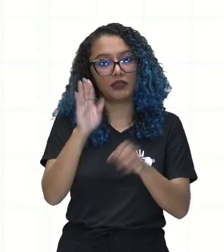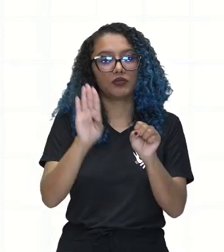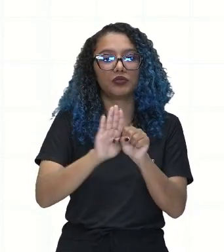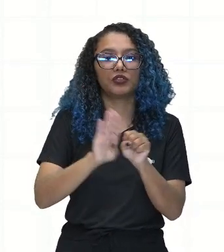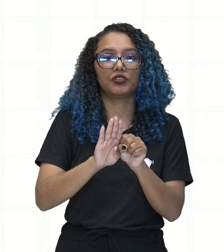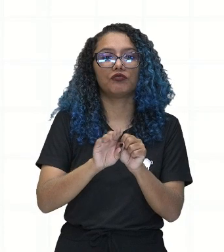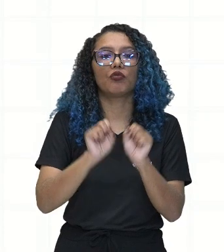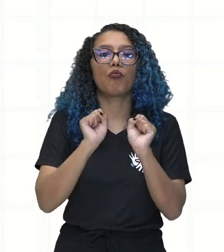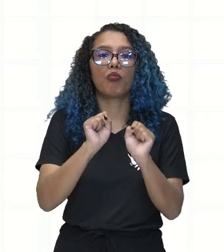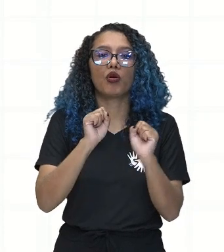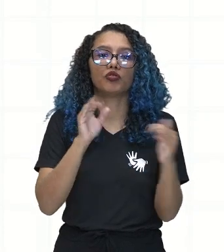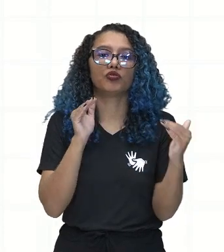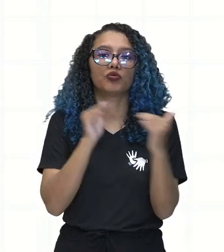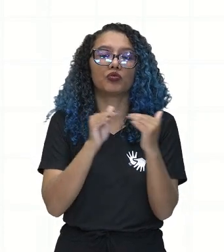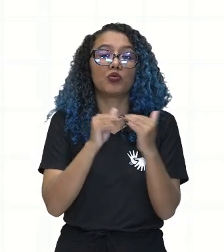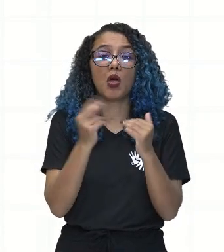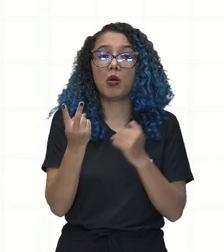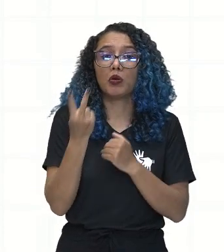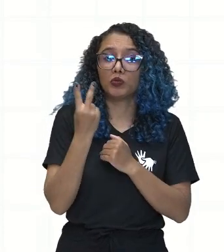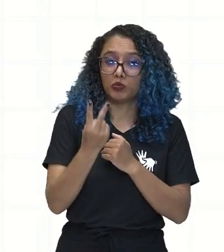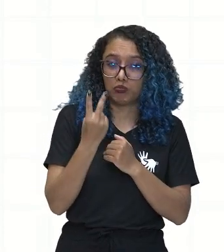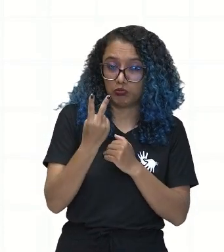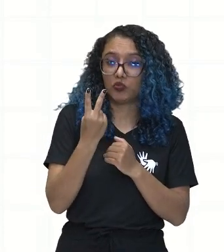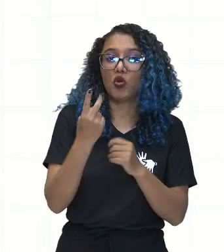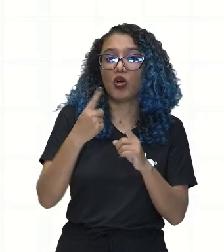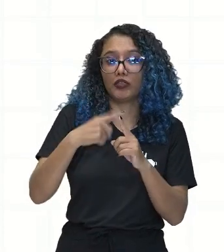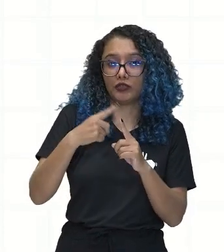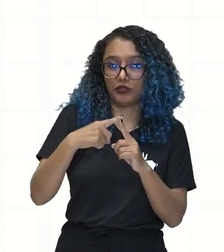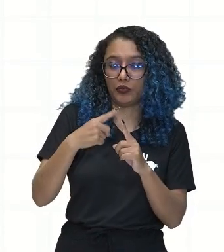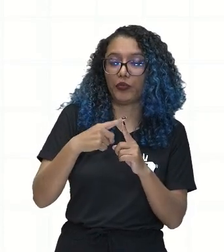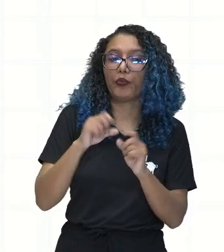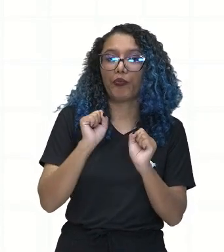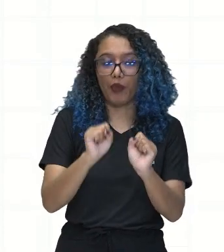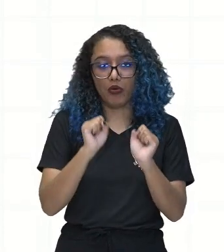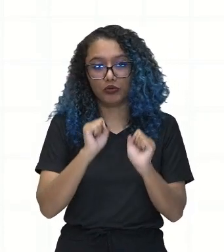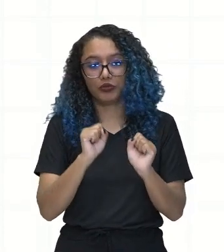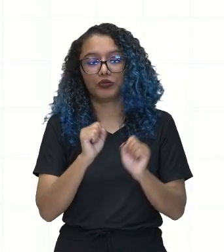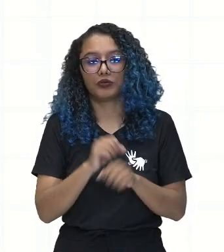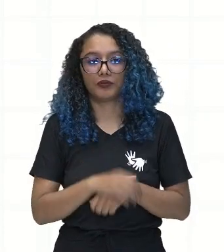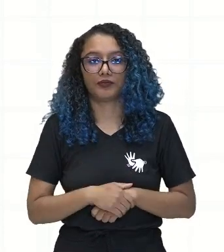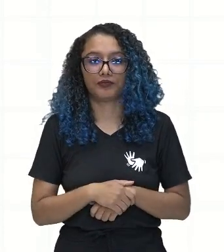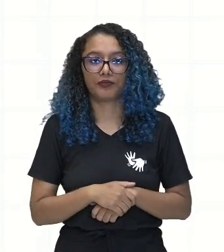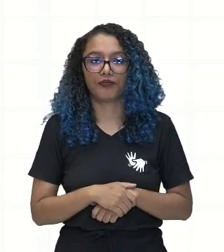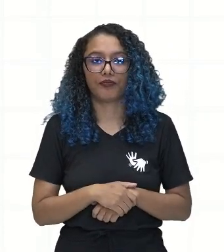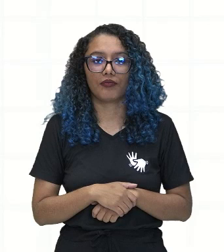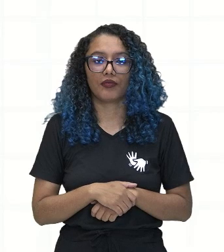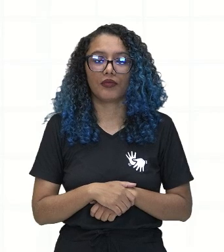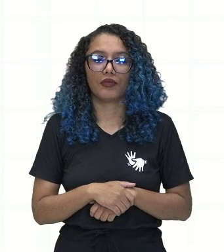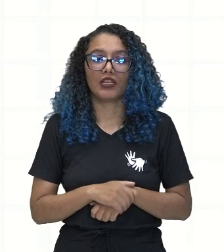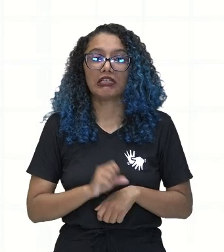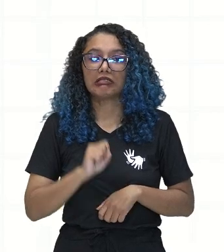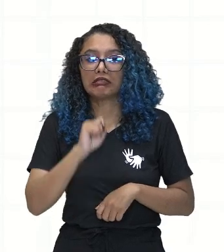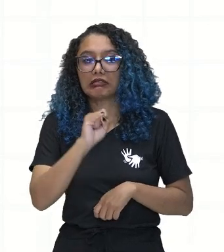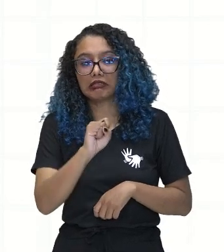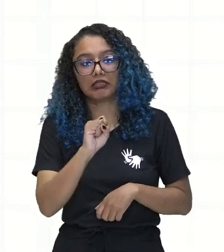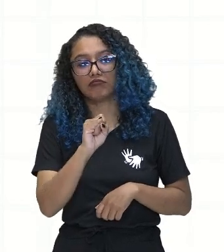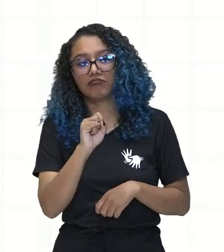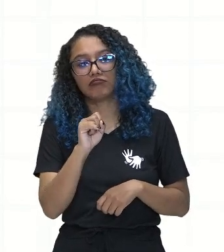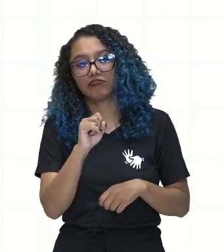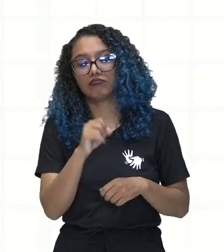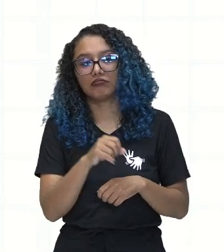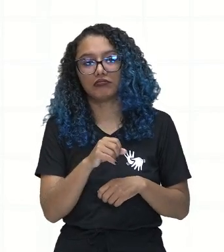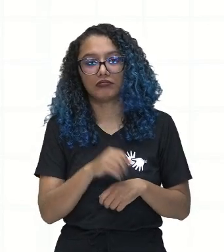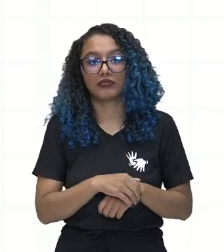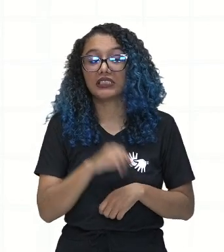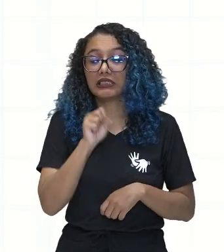pode-se fazer a concordância das duas formas. Então, quando o substantivo, o adjetivo vier depois, olha só.